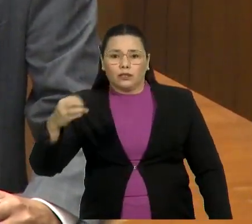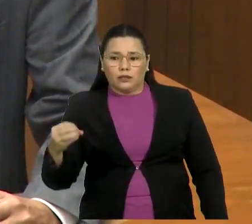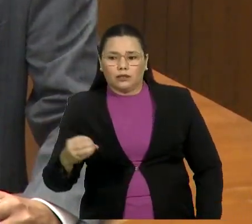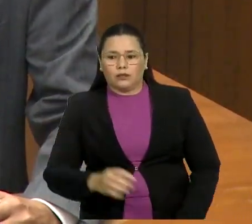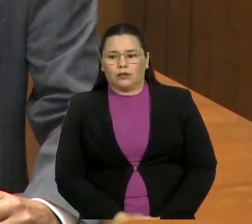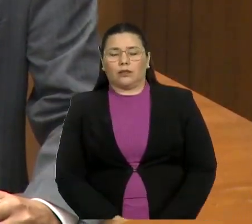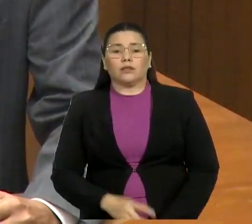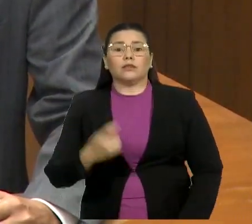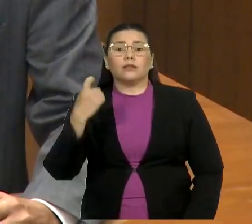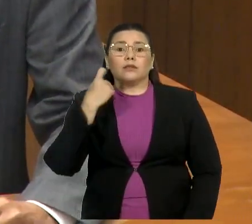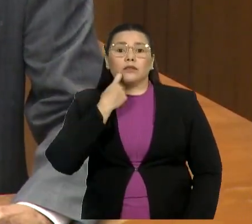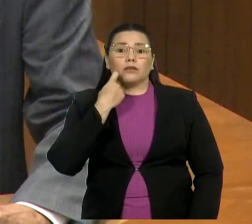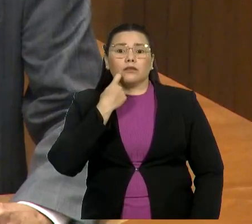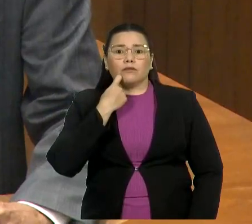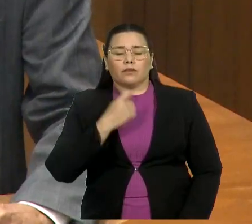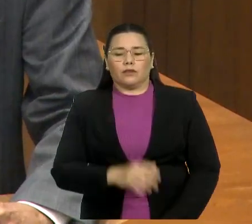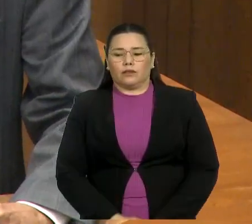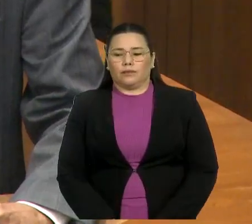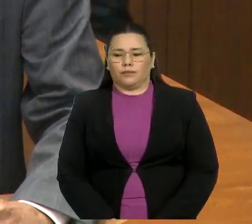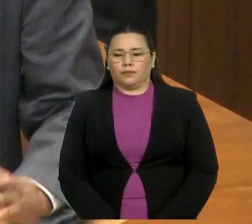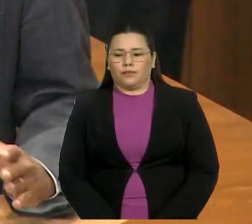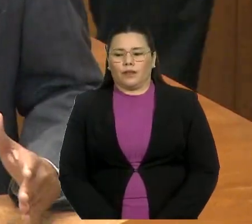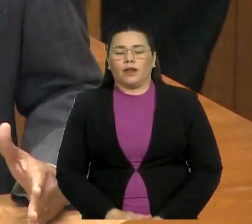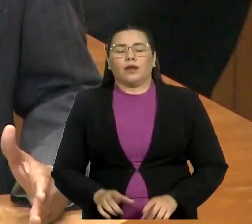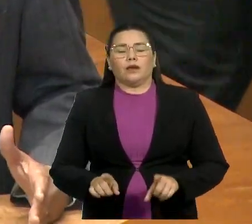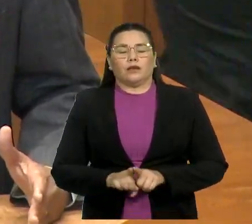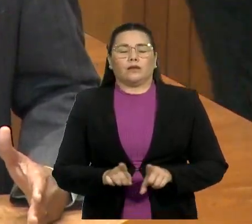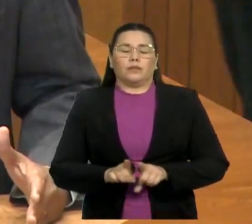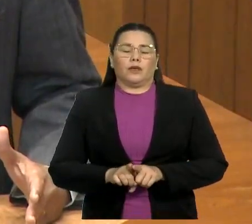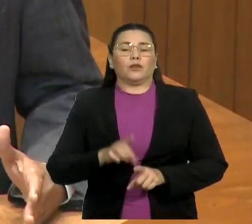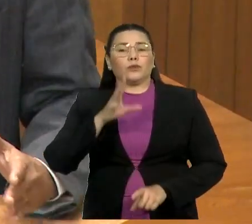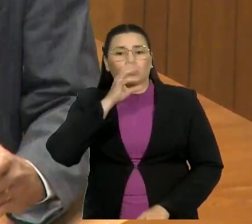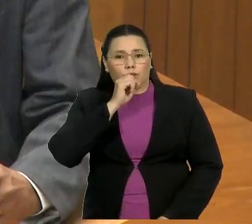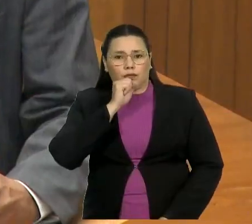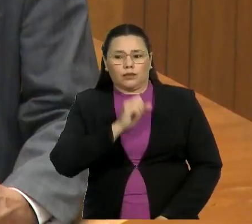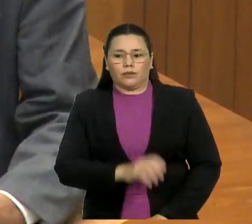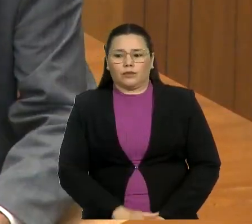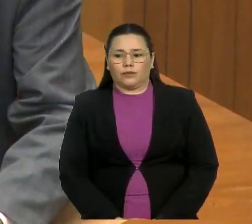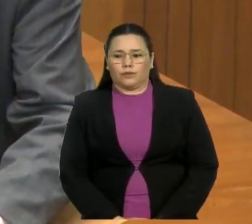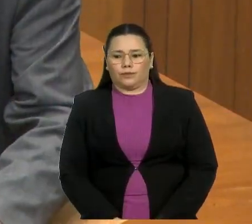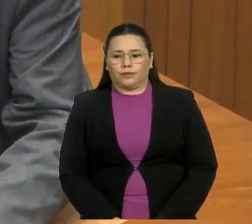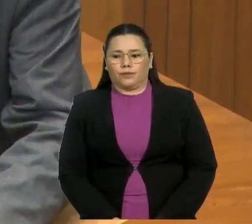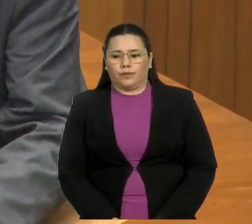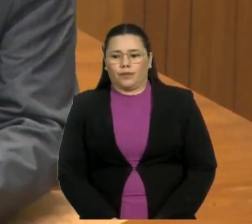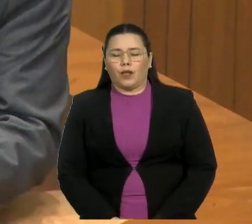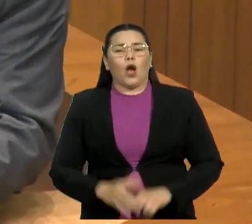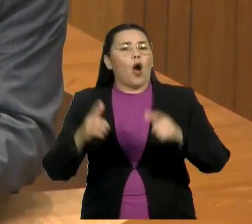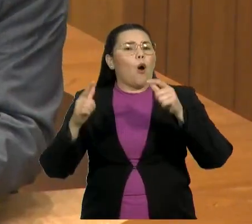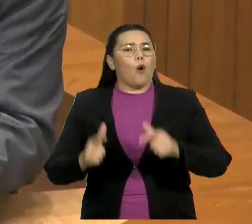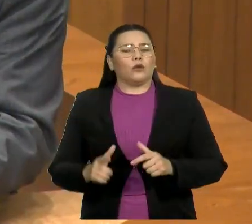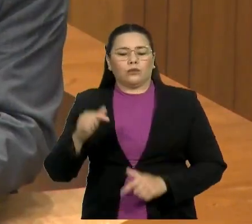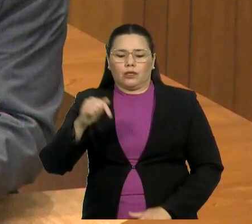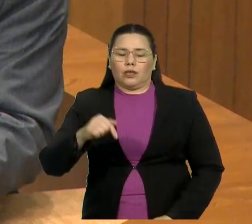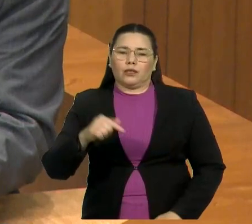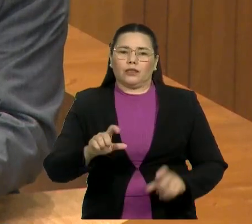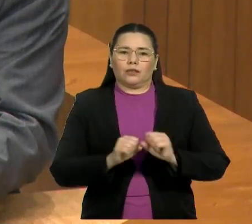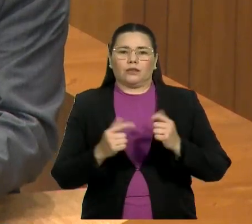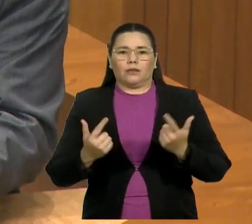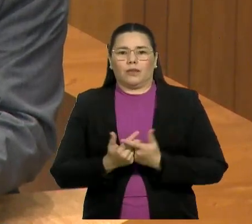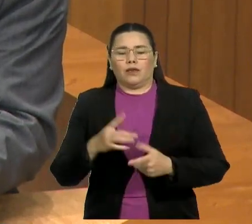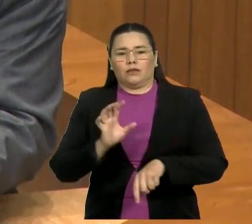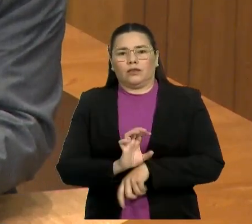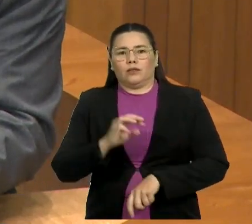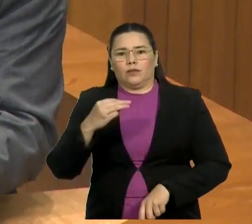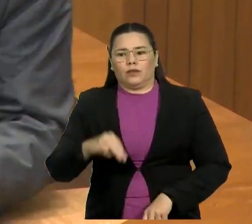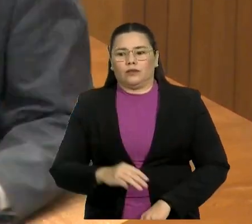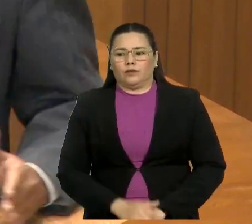na próxima sexta e no próximo sábado. O local do evento será aqui na Assembleia Legislativa do Maranhão,